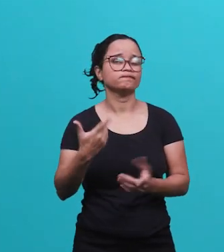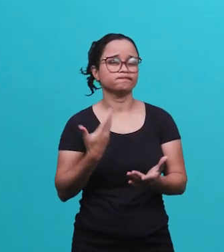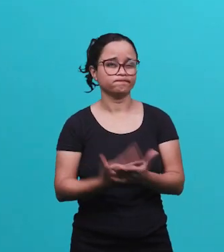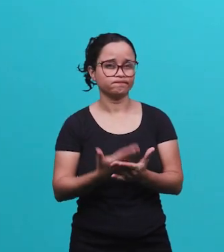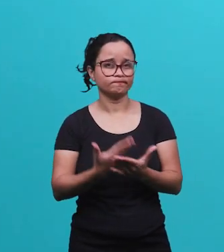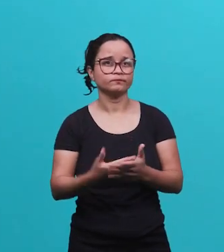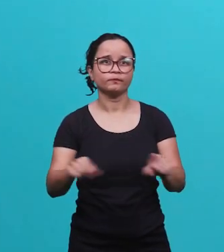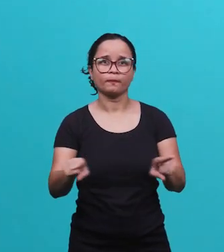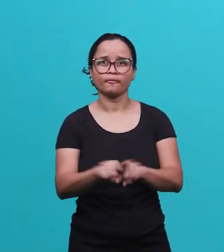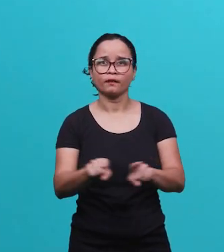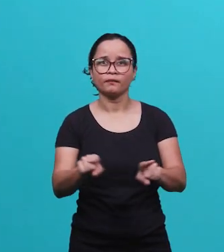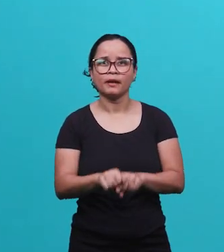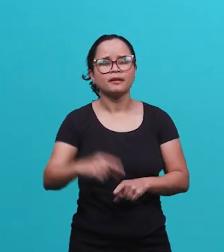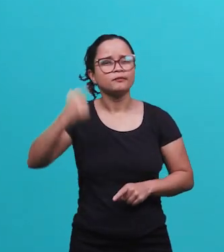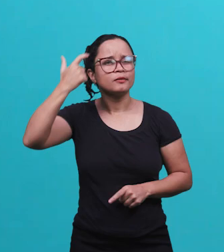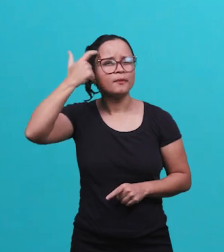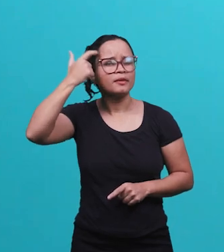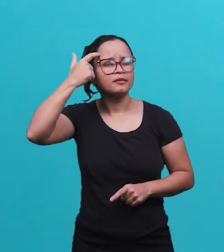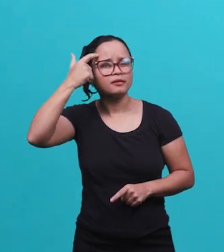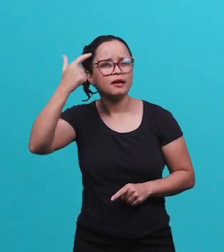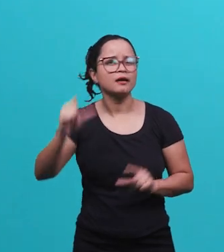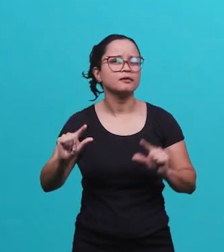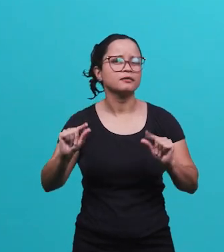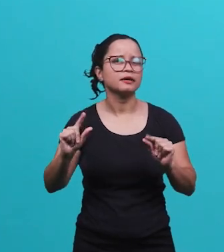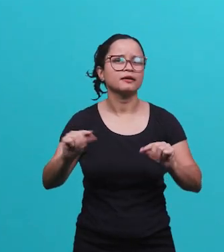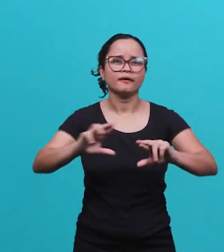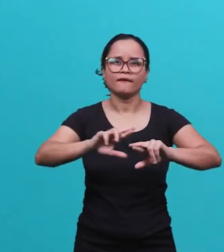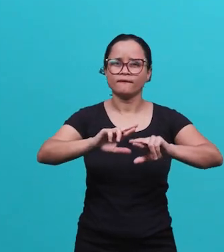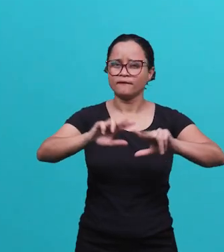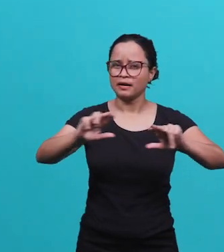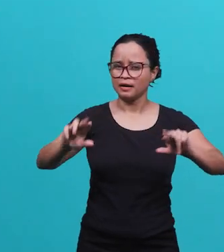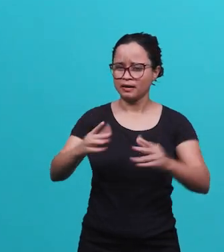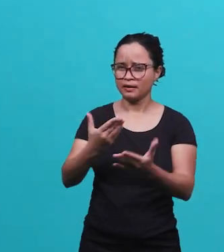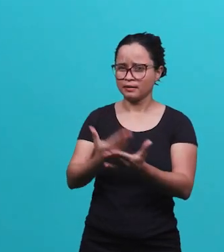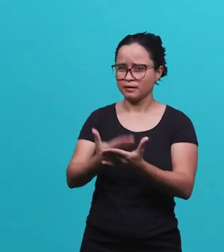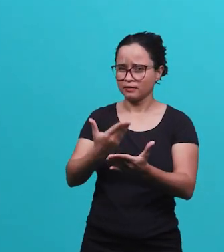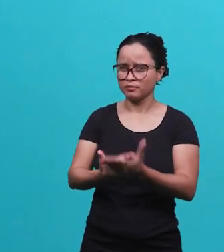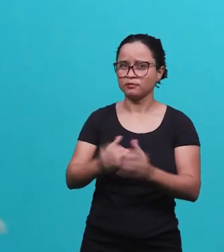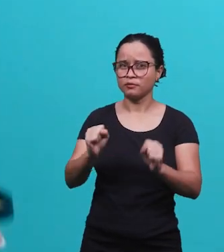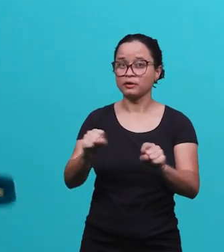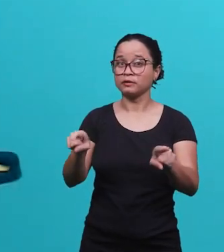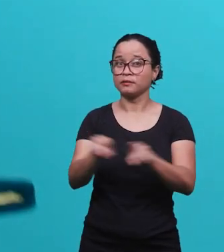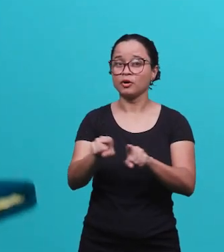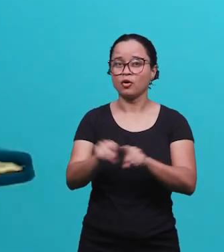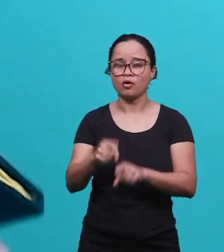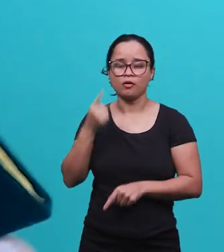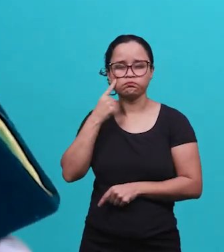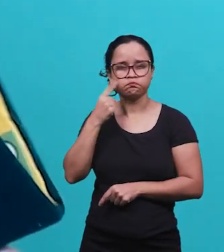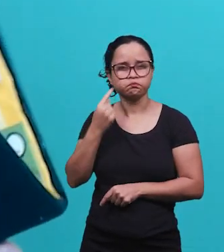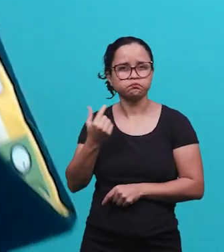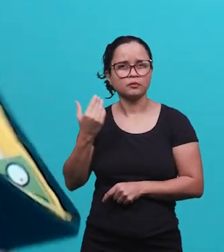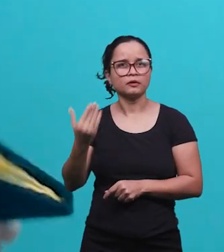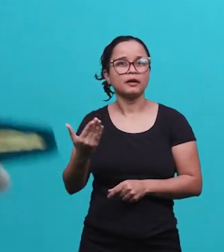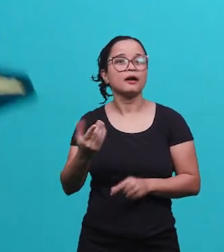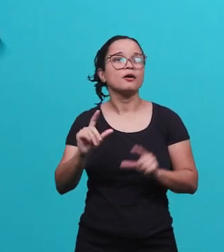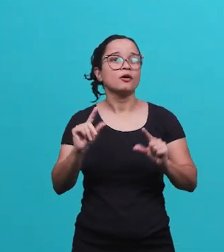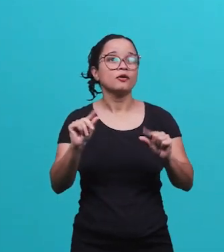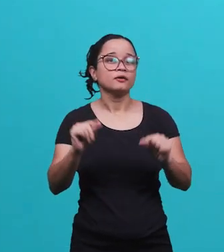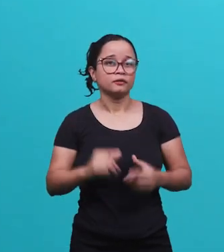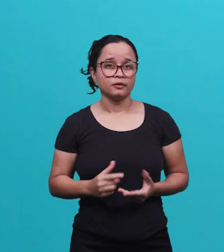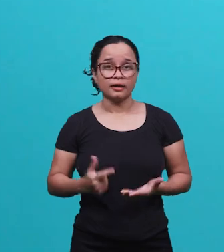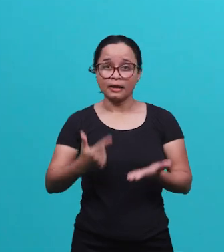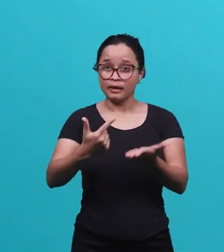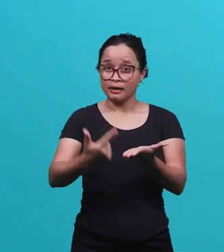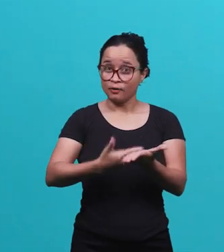aulas, Sempre pensar em recursos que em várias aulas poderão ser aplicados. Então, esse recurso aqui é o